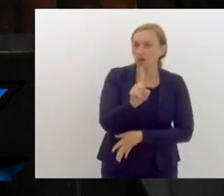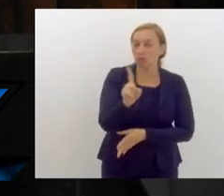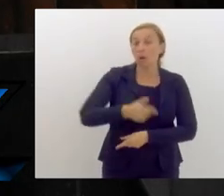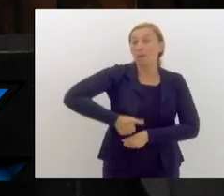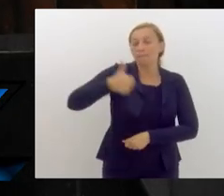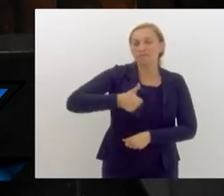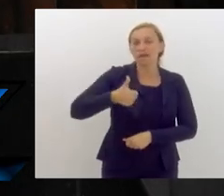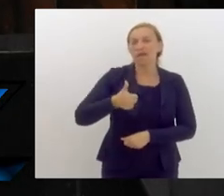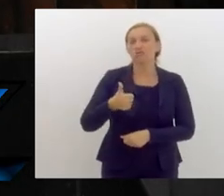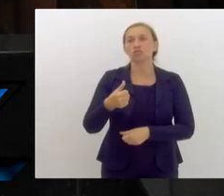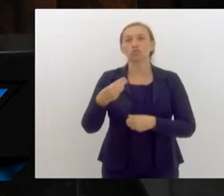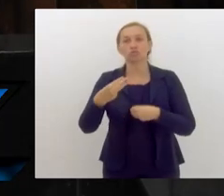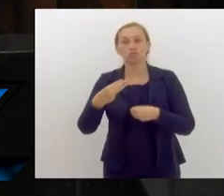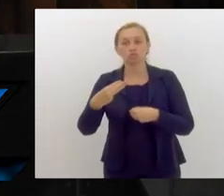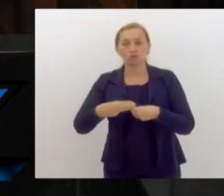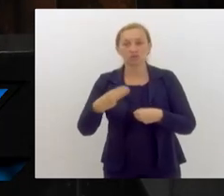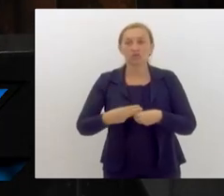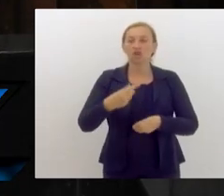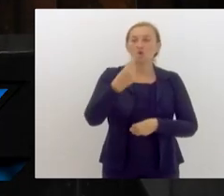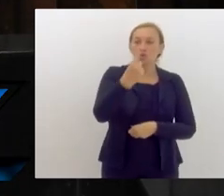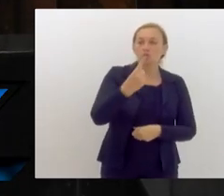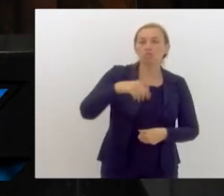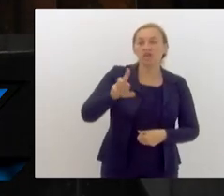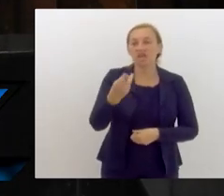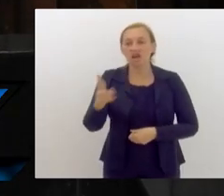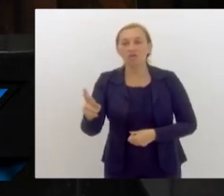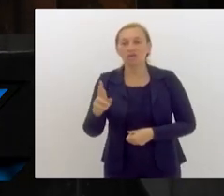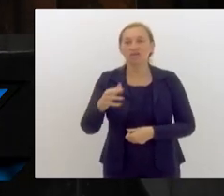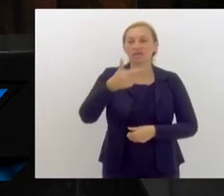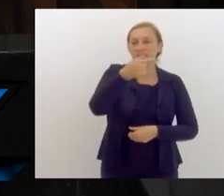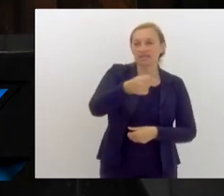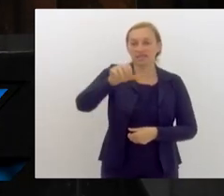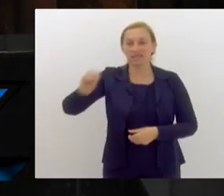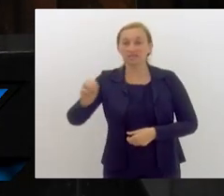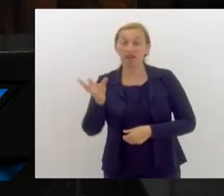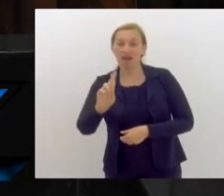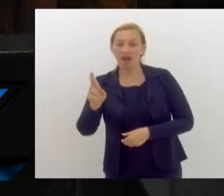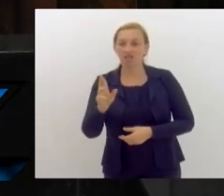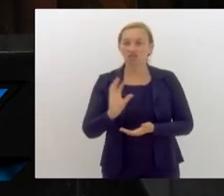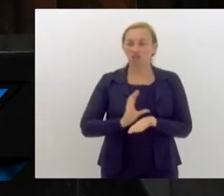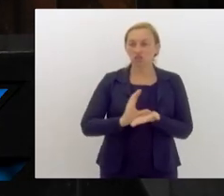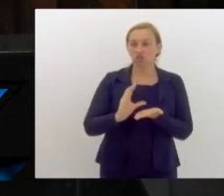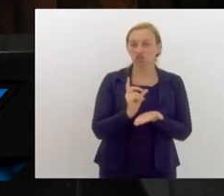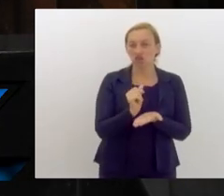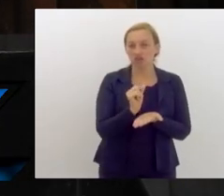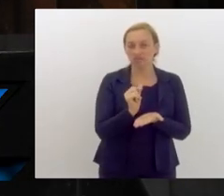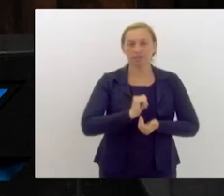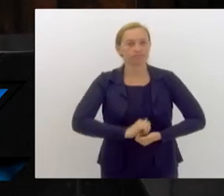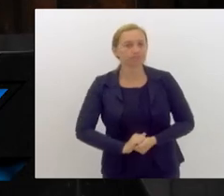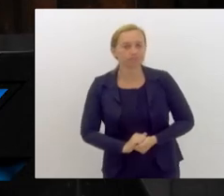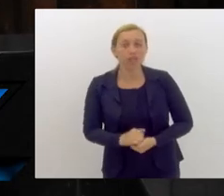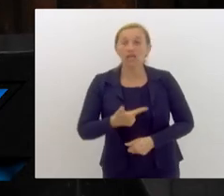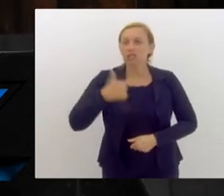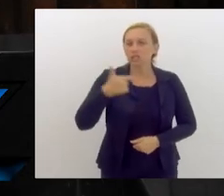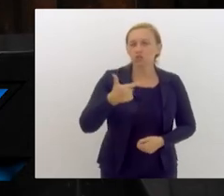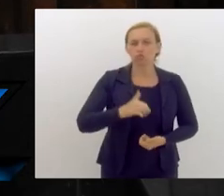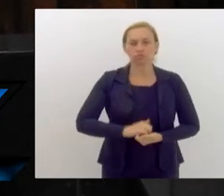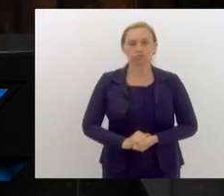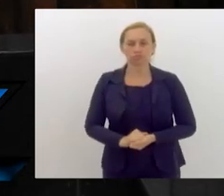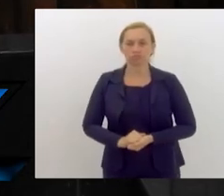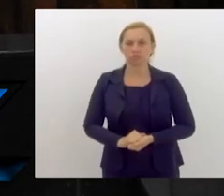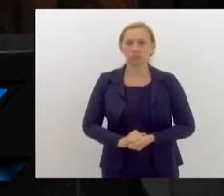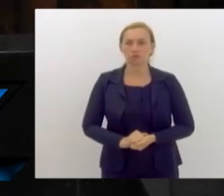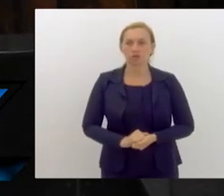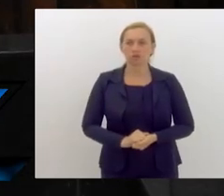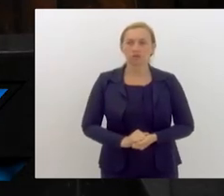que o município tem um bilhão e 700 de orçamento segundo que